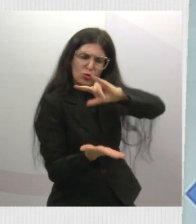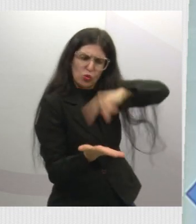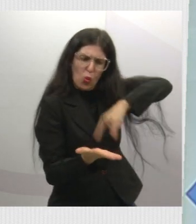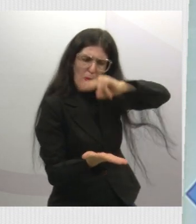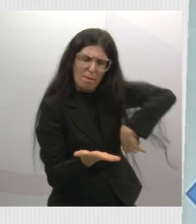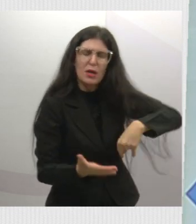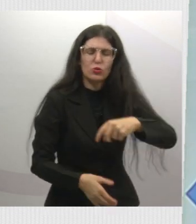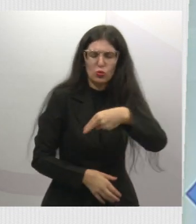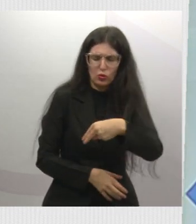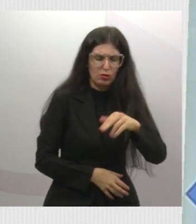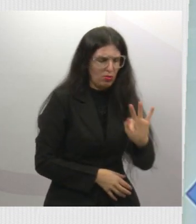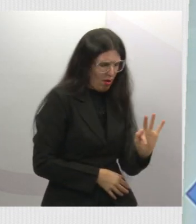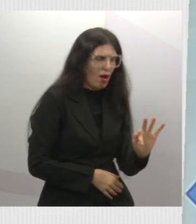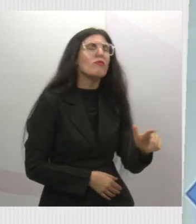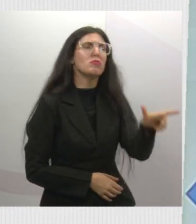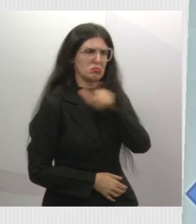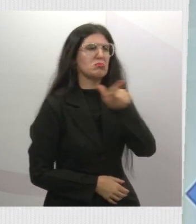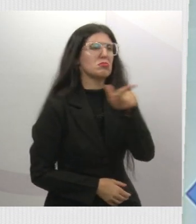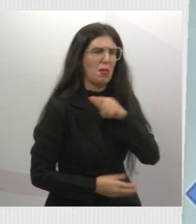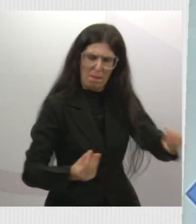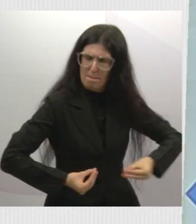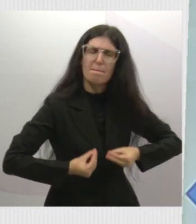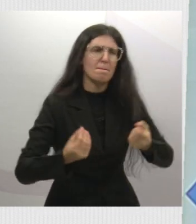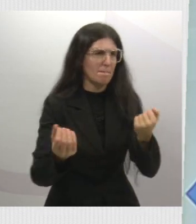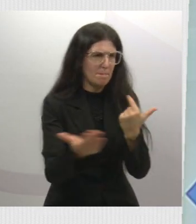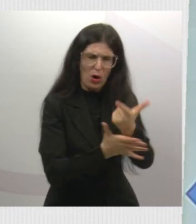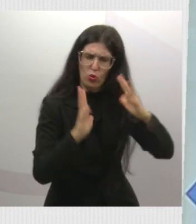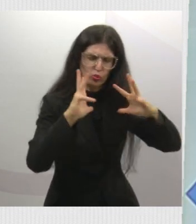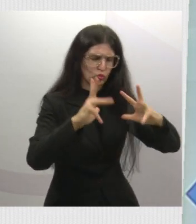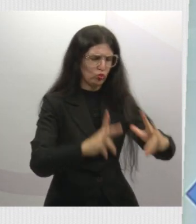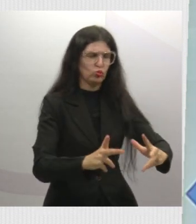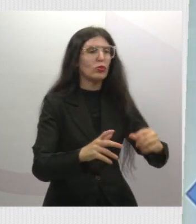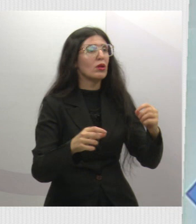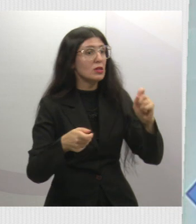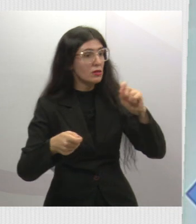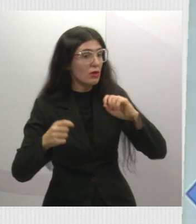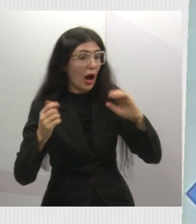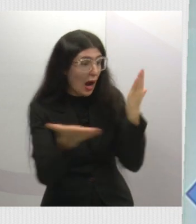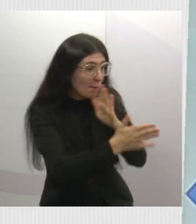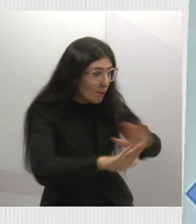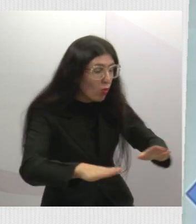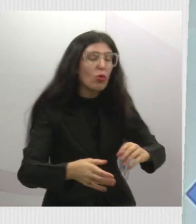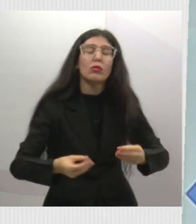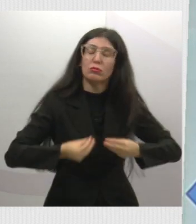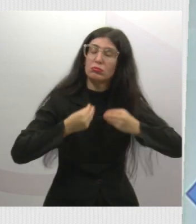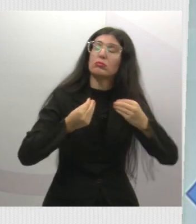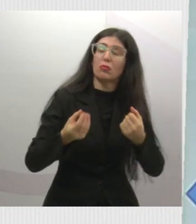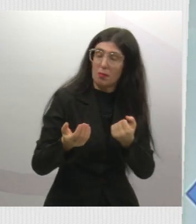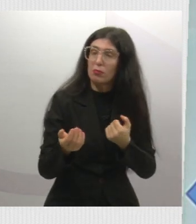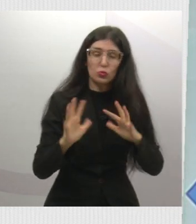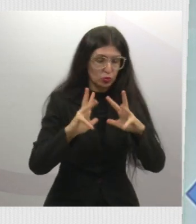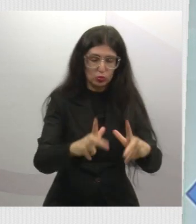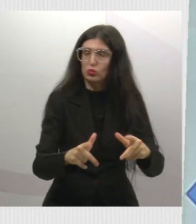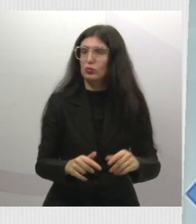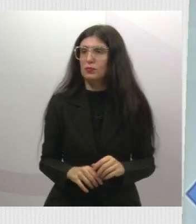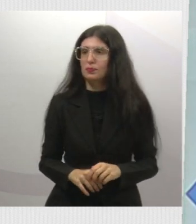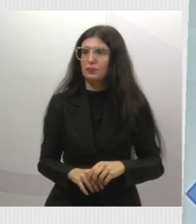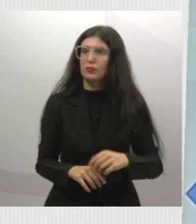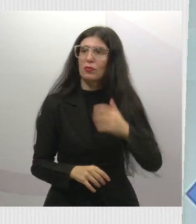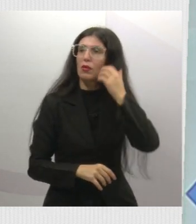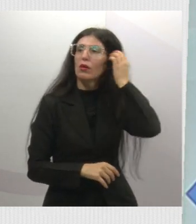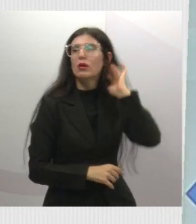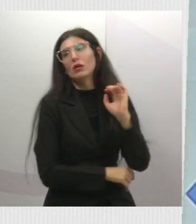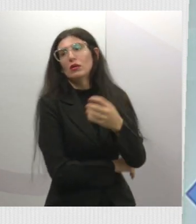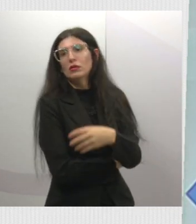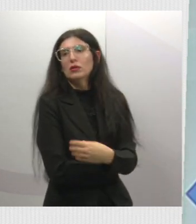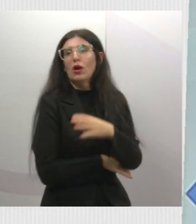fiscais que estavam com o município. Resto a pagar não processados pagos